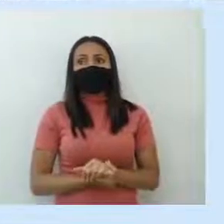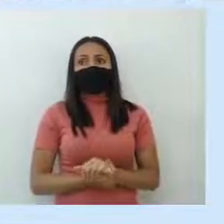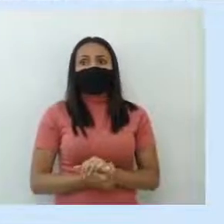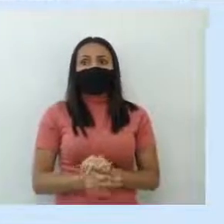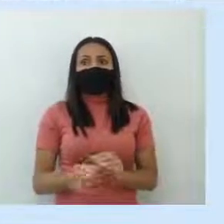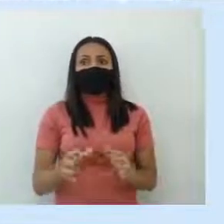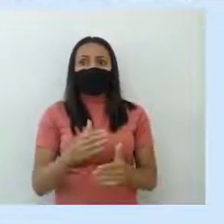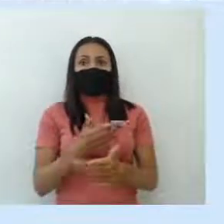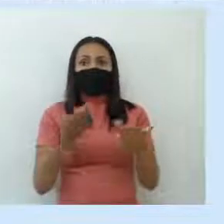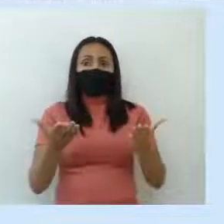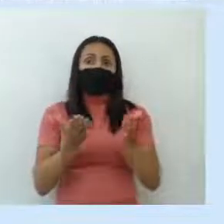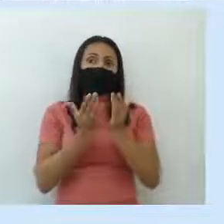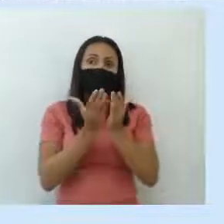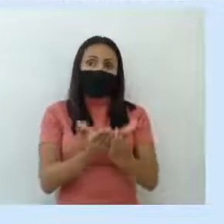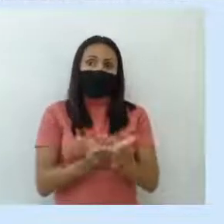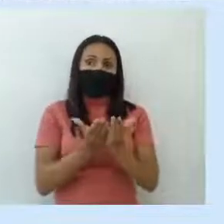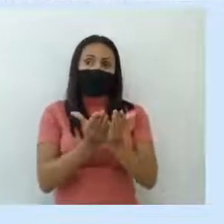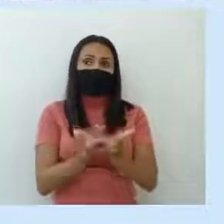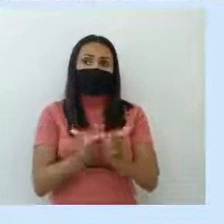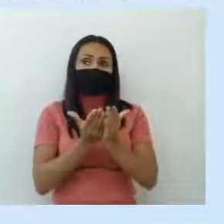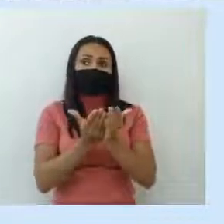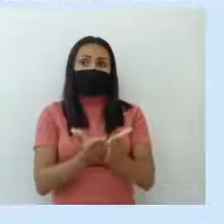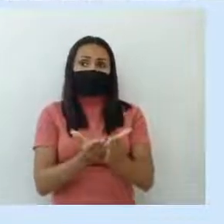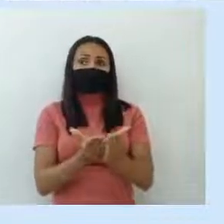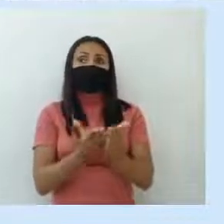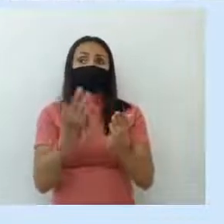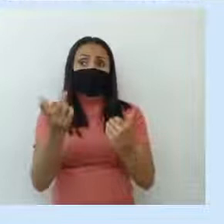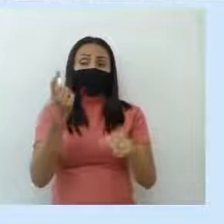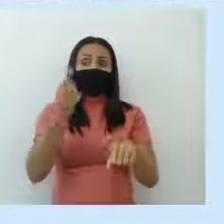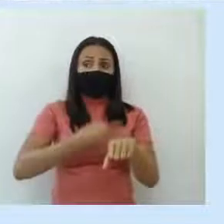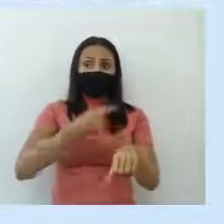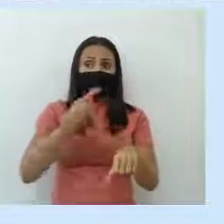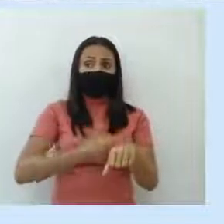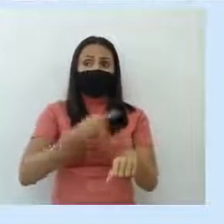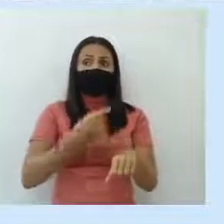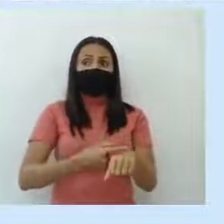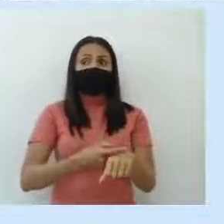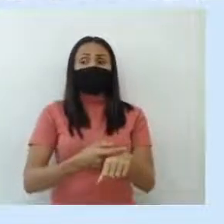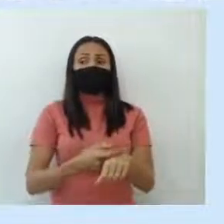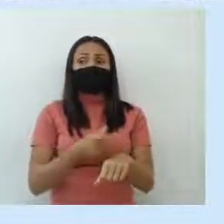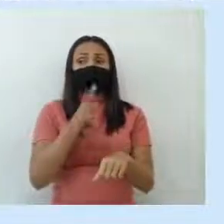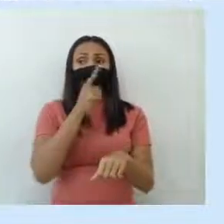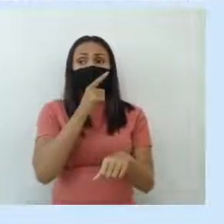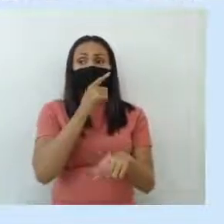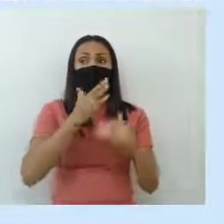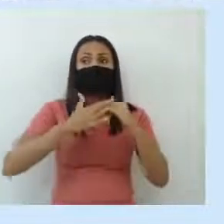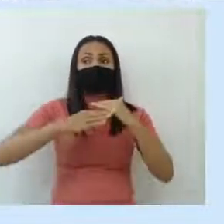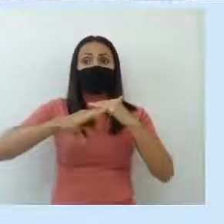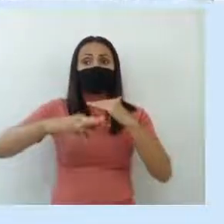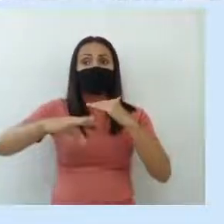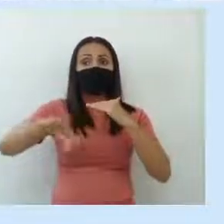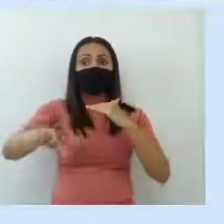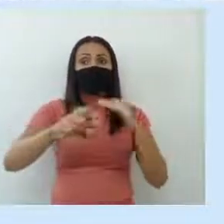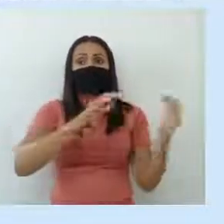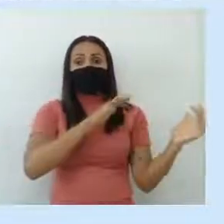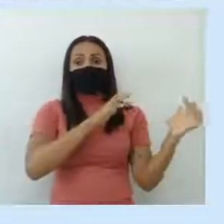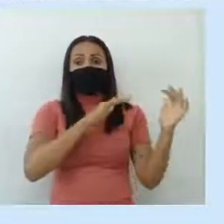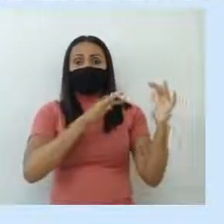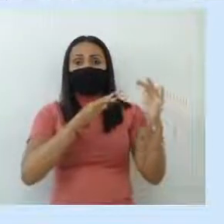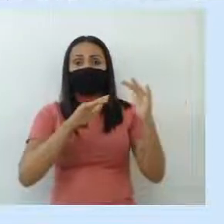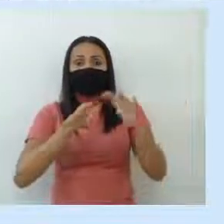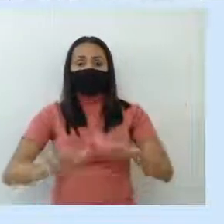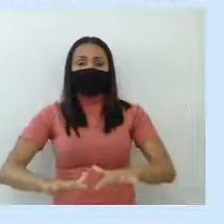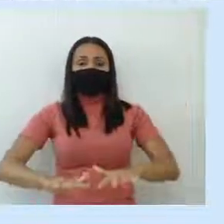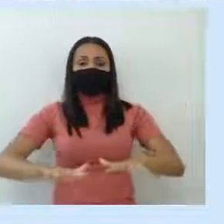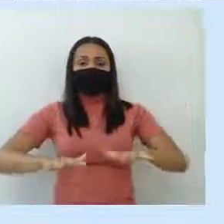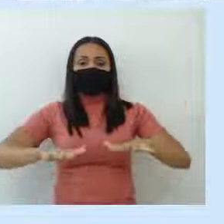pelas frestas das embarcações feitas de madeira, a água do mar ia aos poucos invadindo o chão do coral.